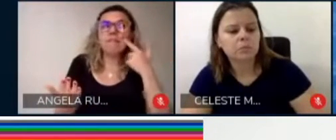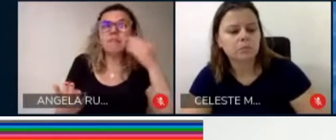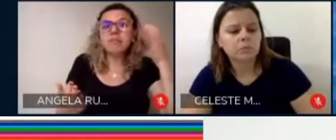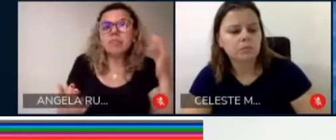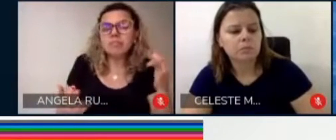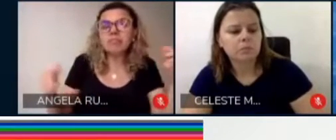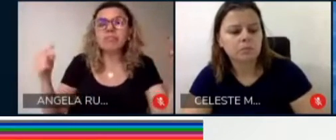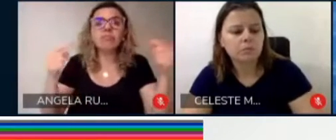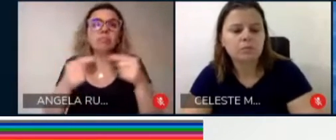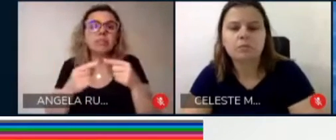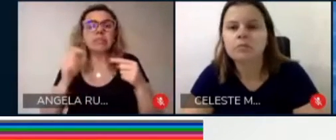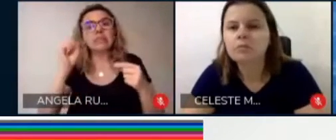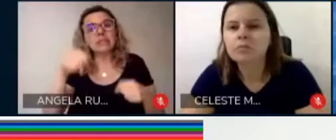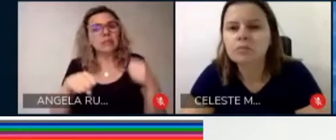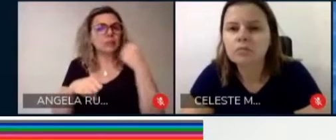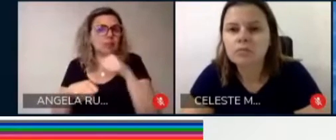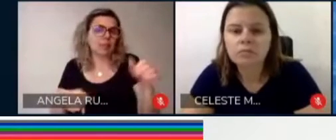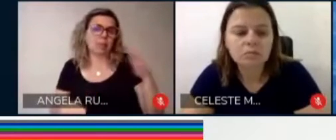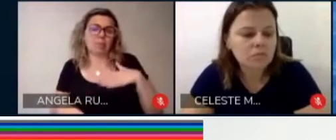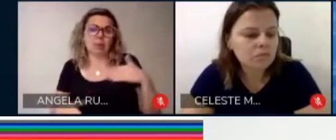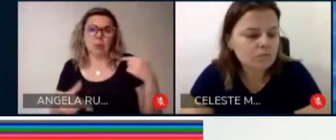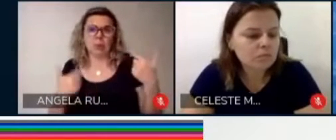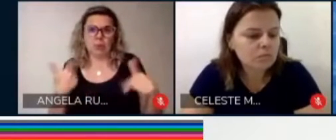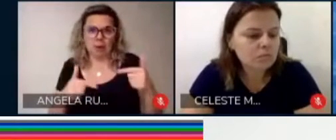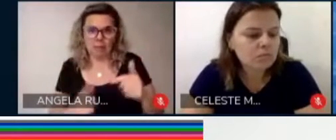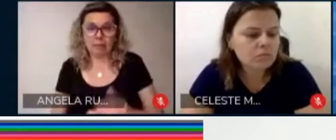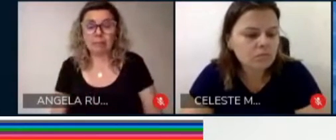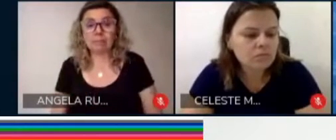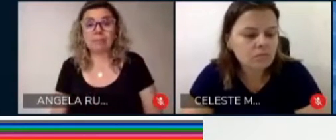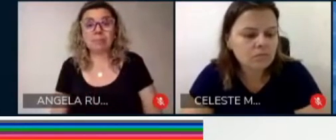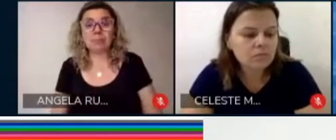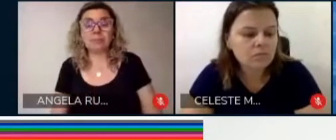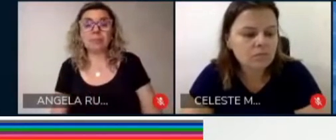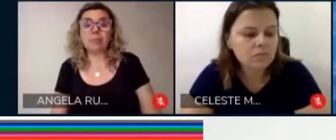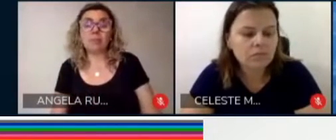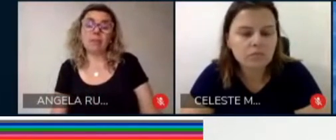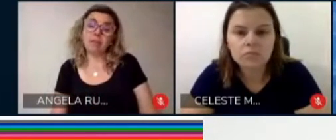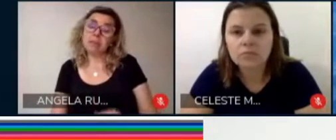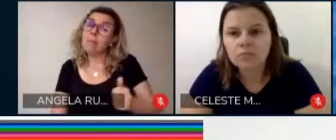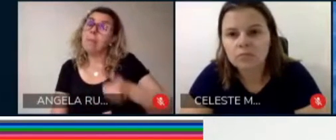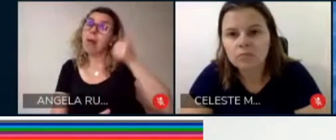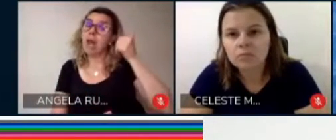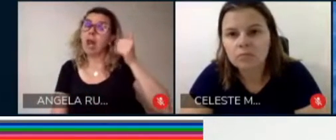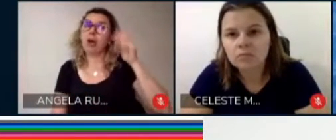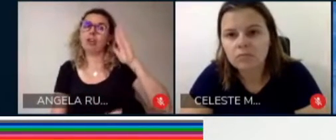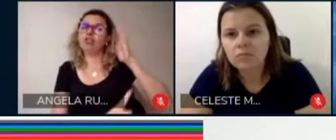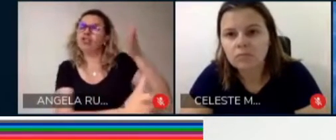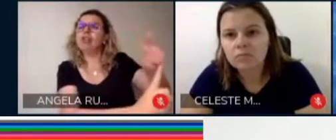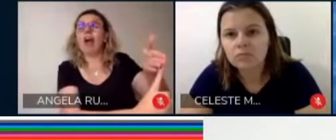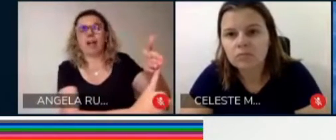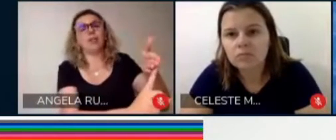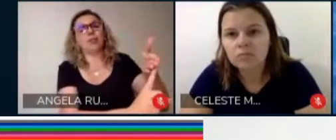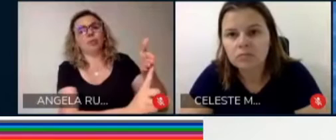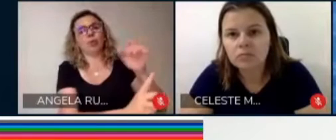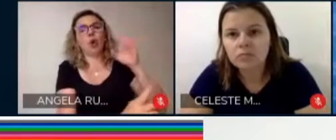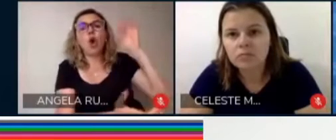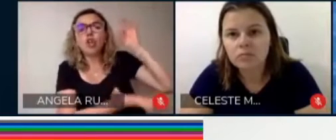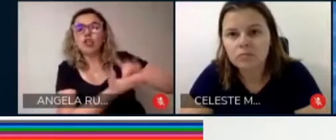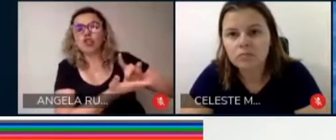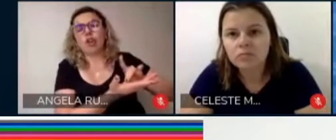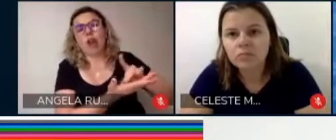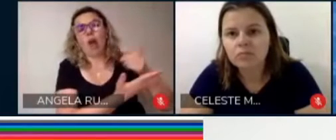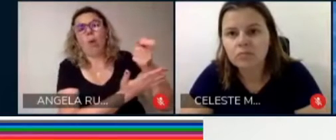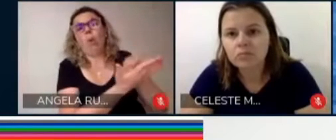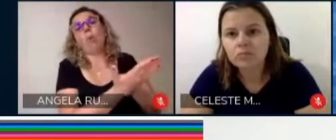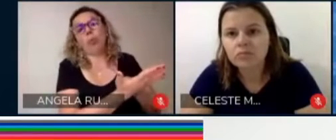aquilo cabe ou não para o meu trabalho, né? Assim, o ideal é sempre ir para o original, né? Sempre que possível, eu ir para o autor